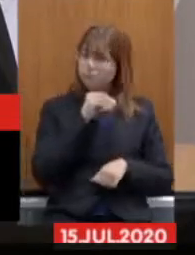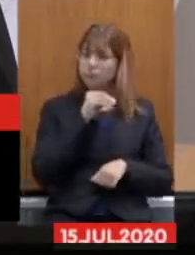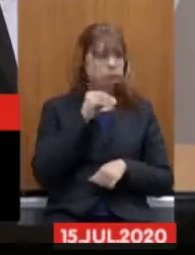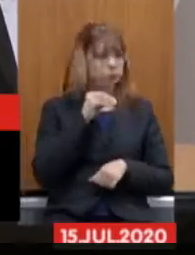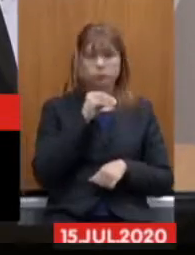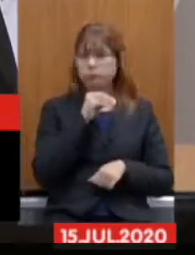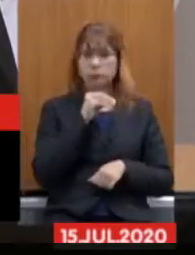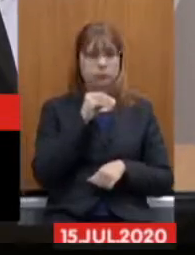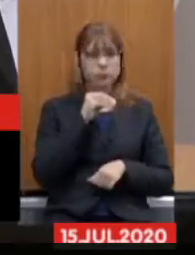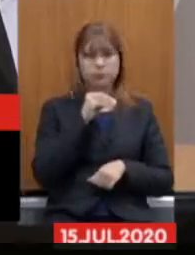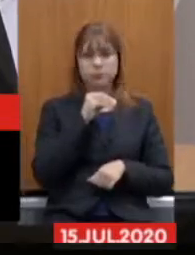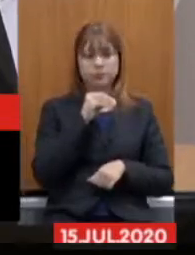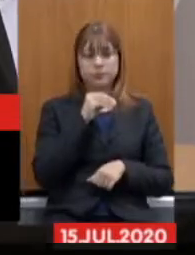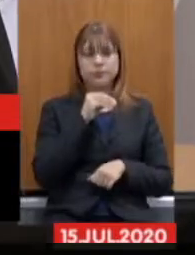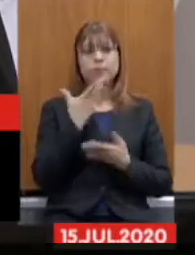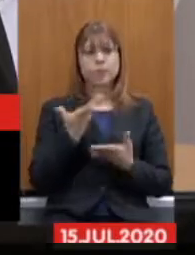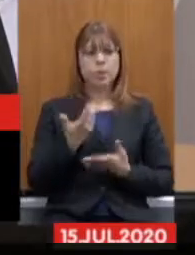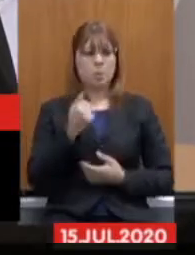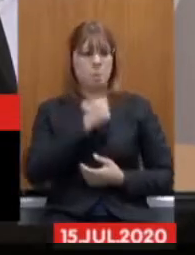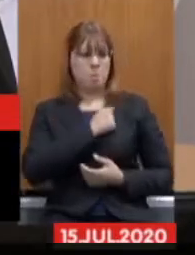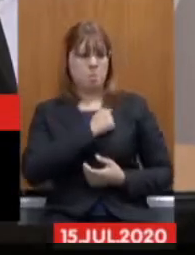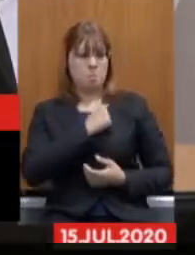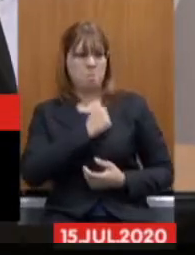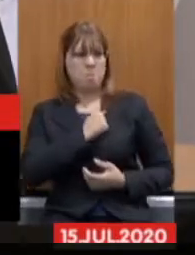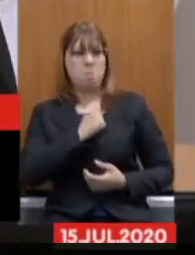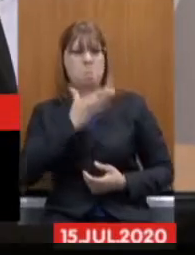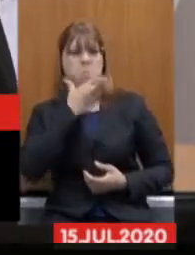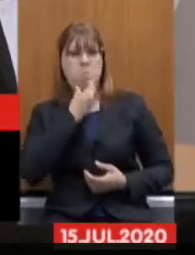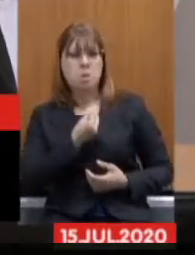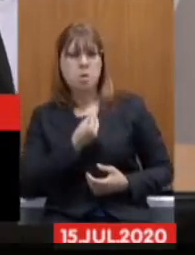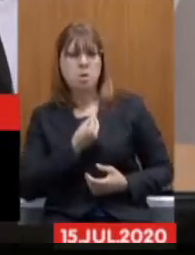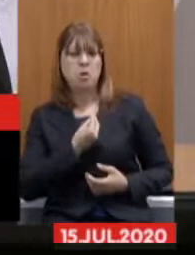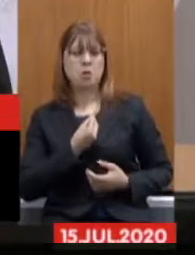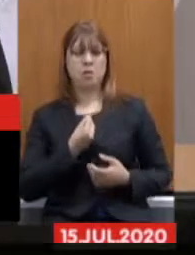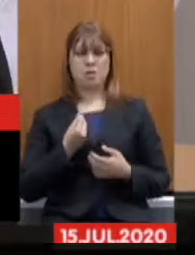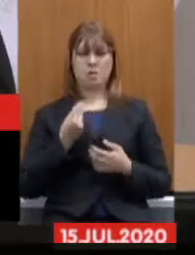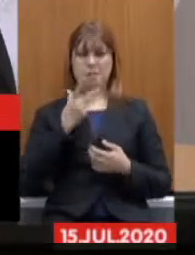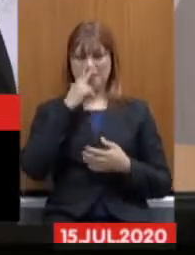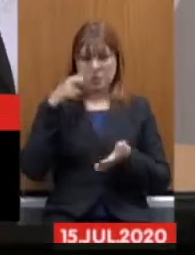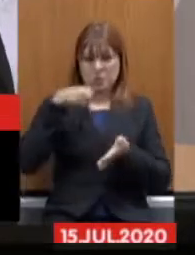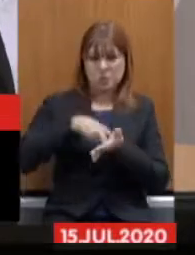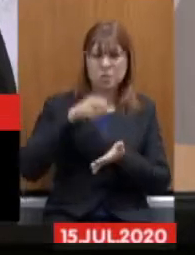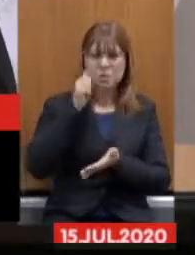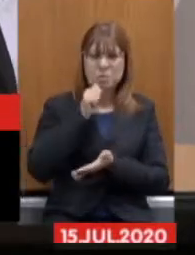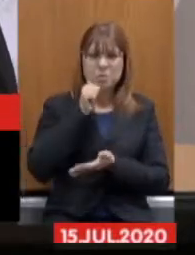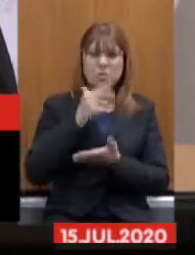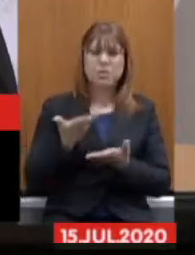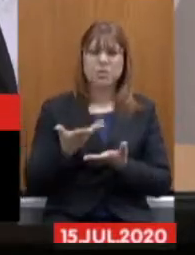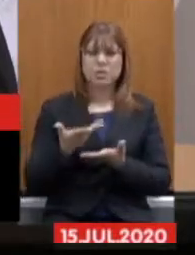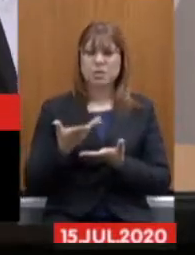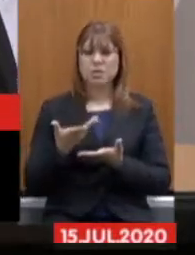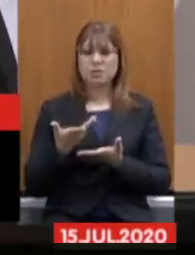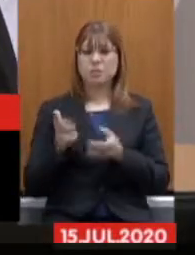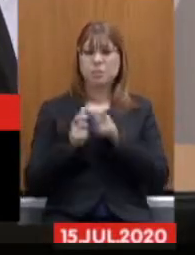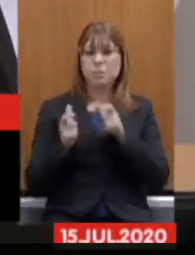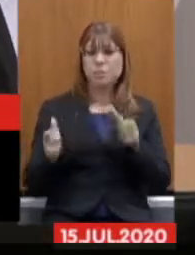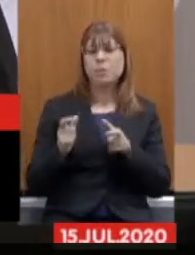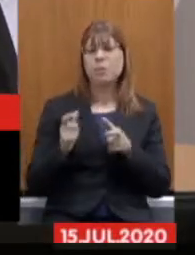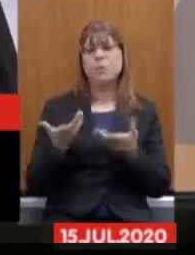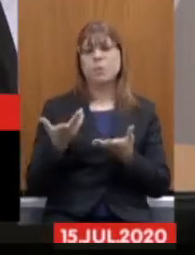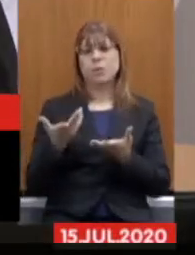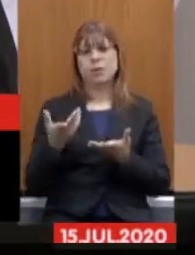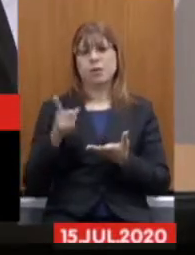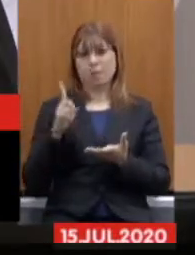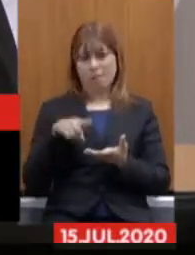e a proposta machista de polir as mulheres e na nossa categoria oitenta por cento são farmacêuticas